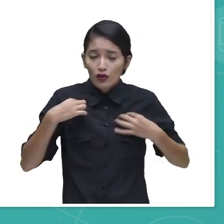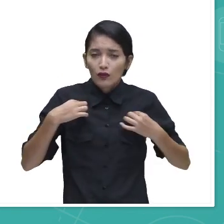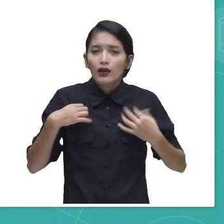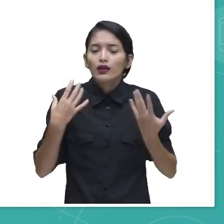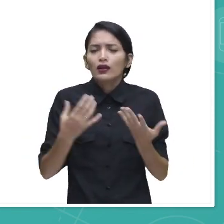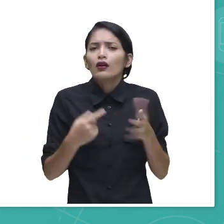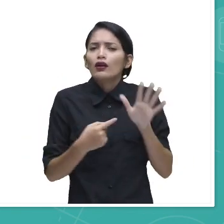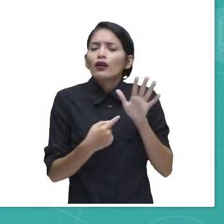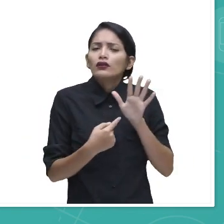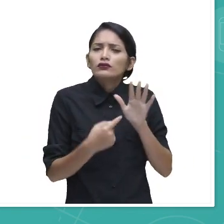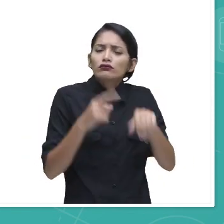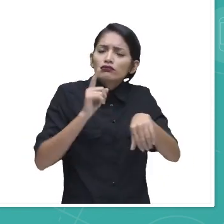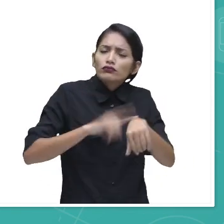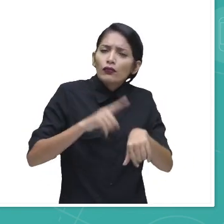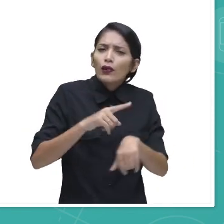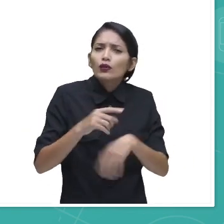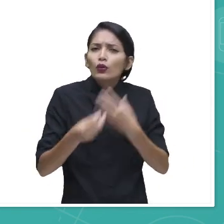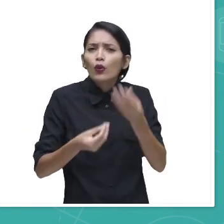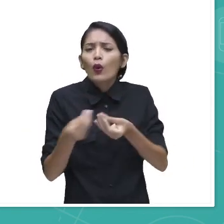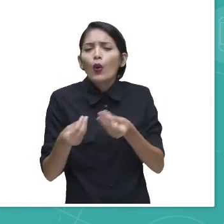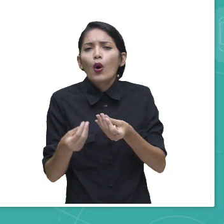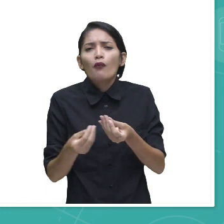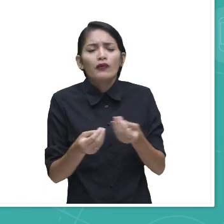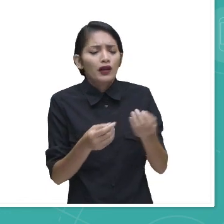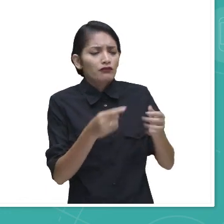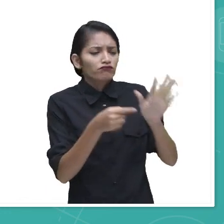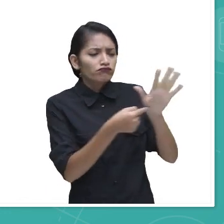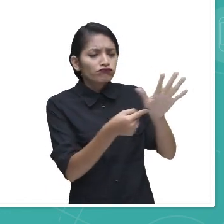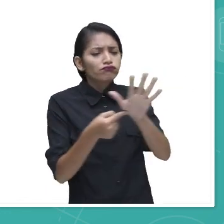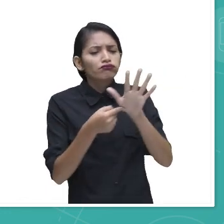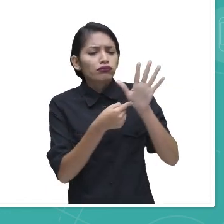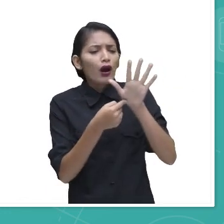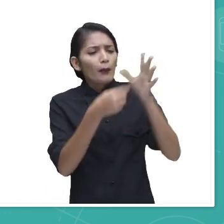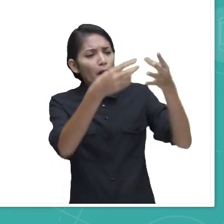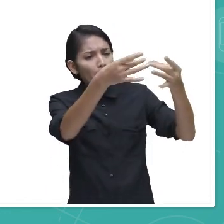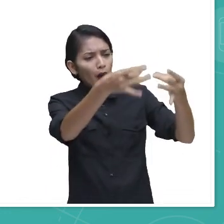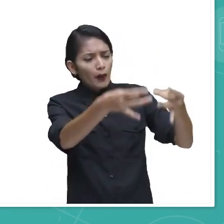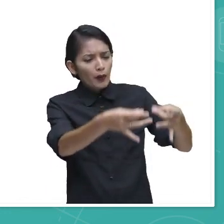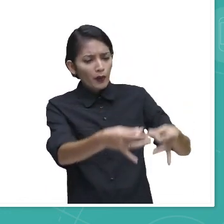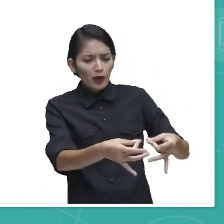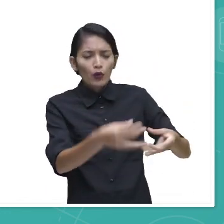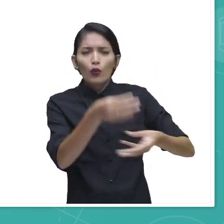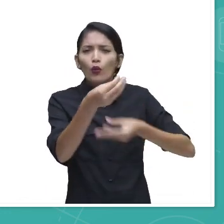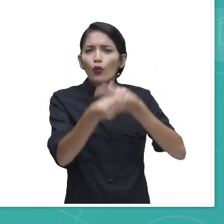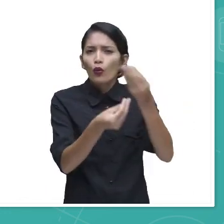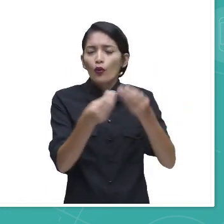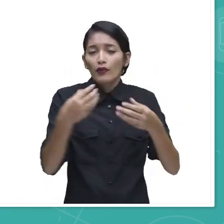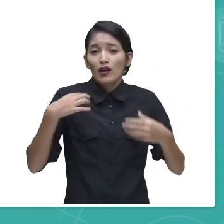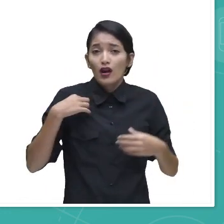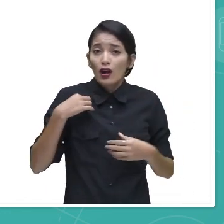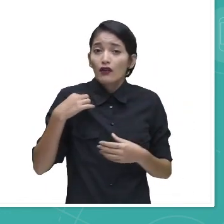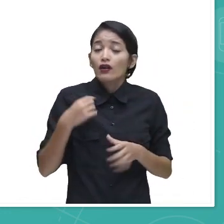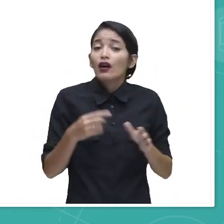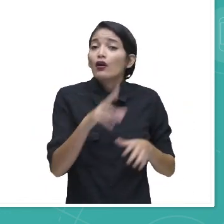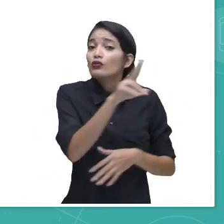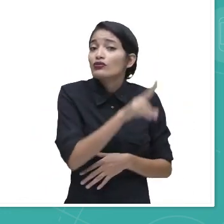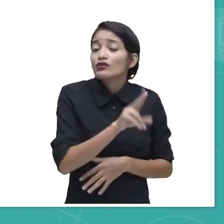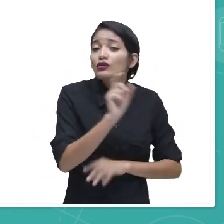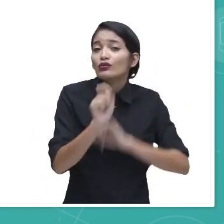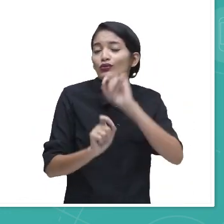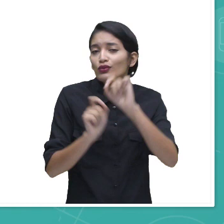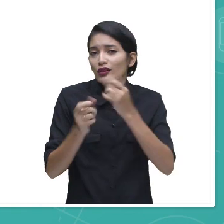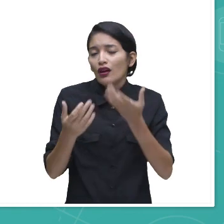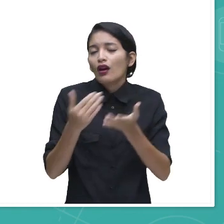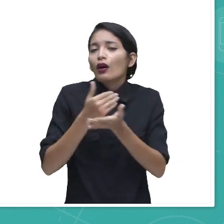pessoa começa a descrever como é essa vestimenta, como é essa roupa, o que que ela está usando, então a